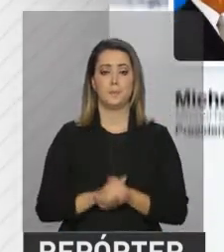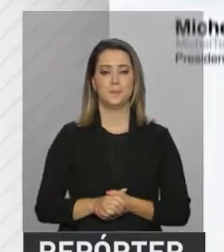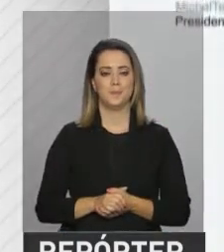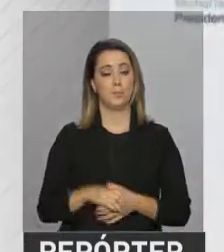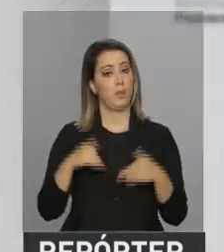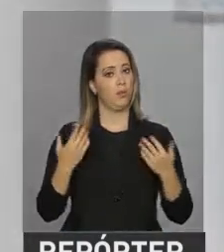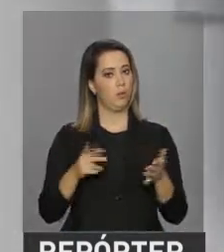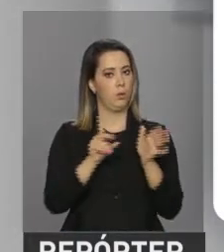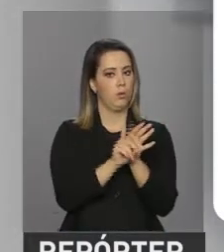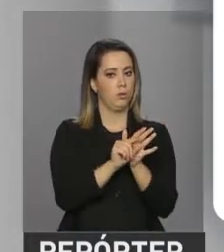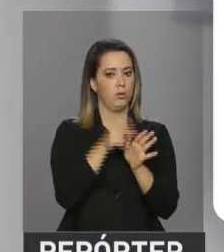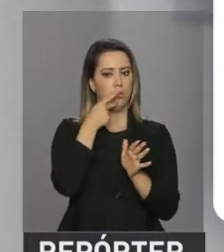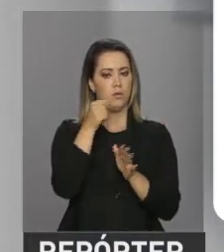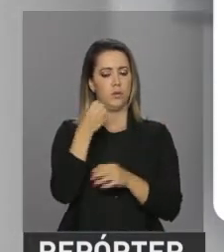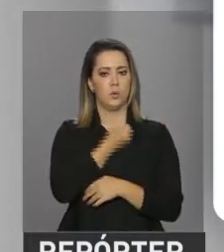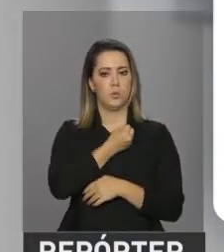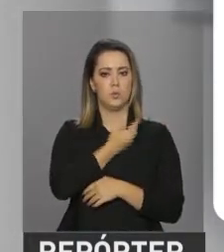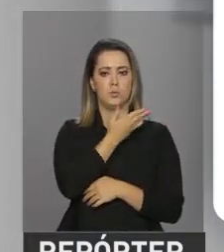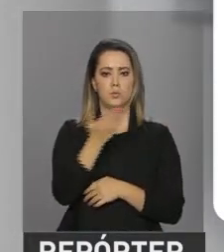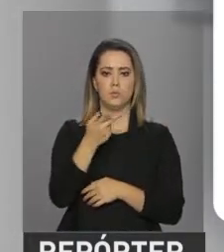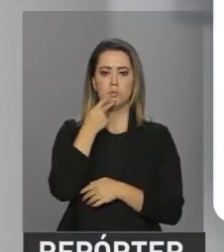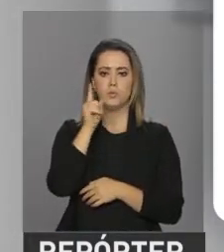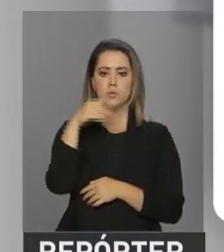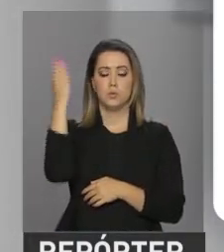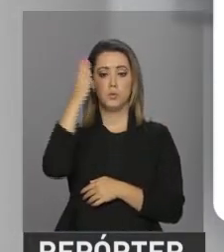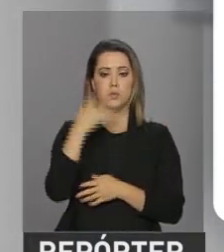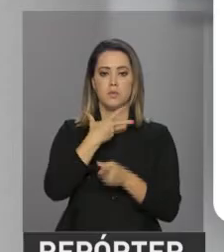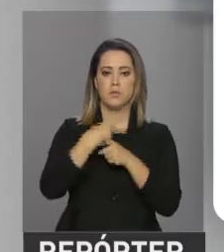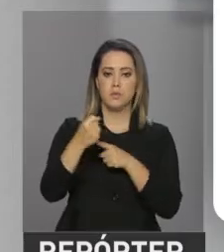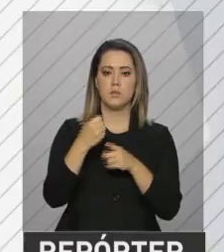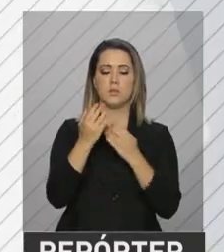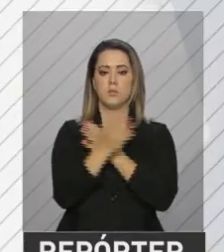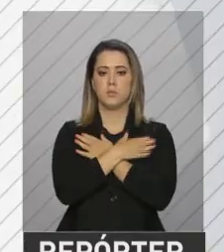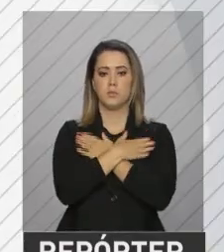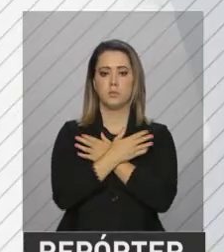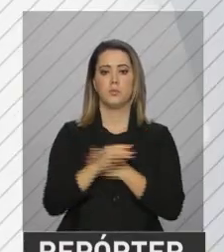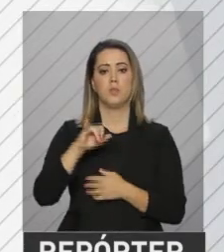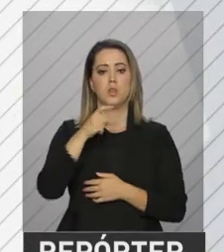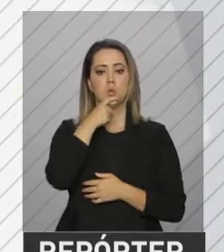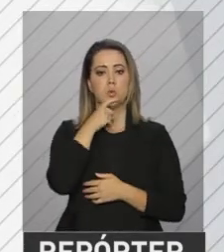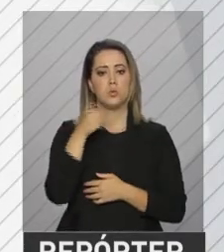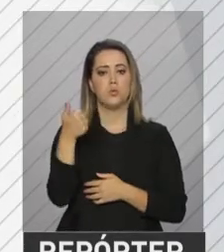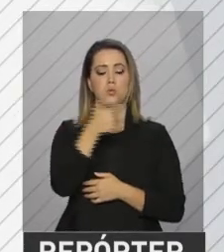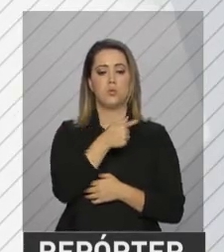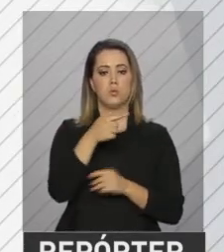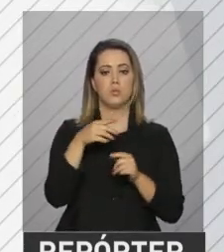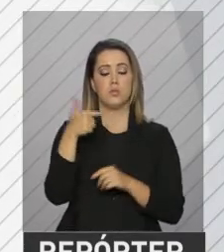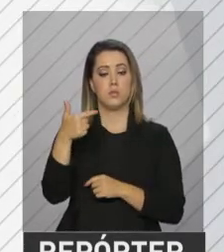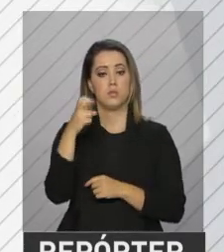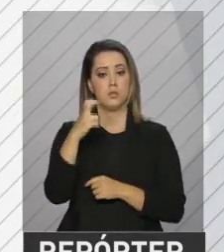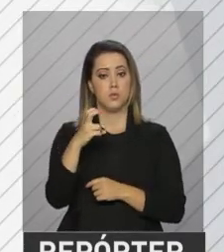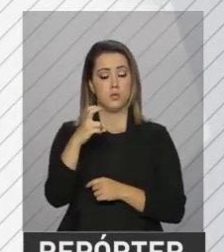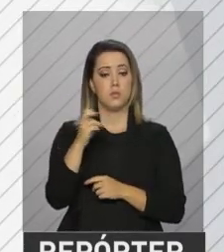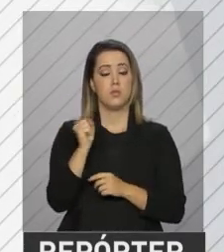michel temer comentou os dados e afirmou que o brasil está vencendo desemprego no mês de julho 17 dos 25 subsetores